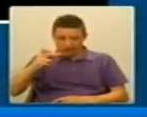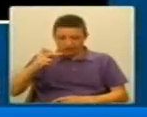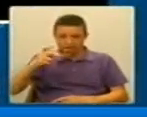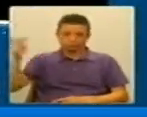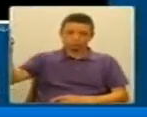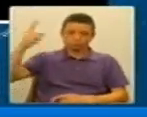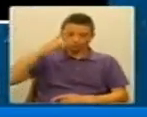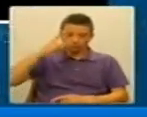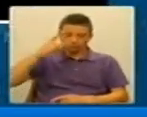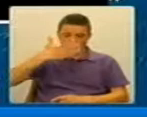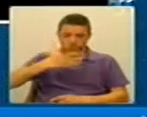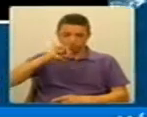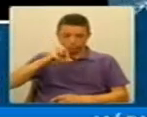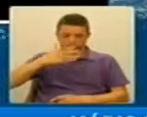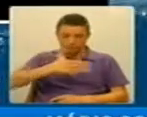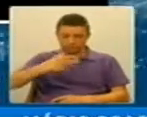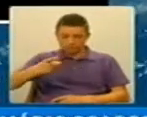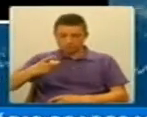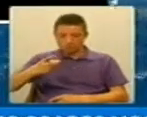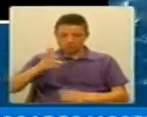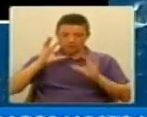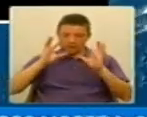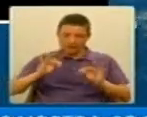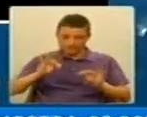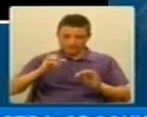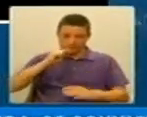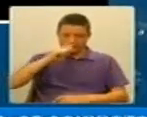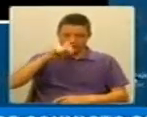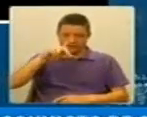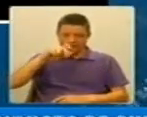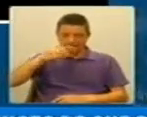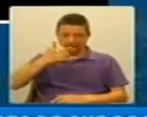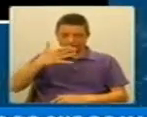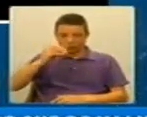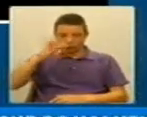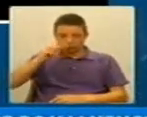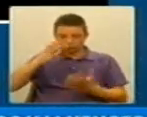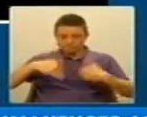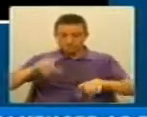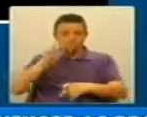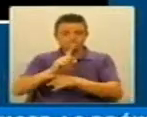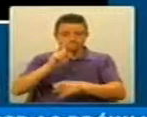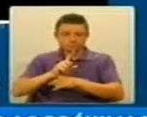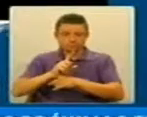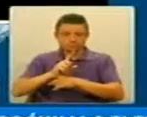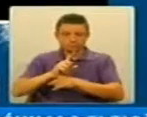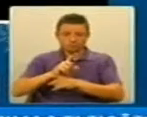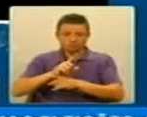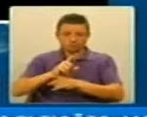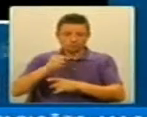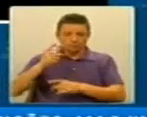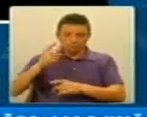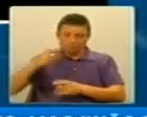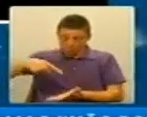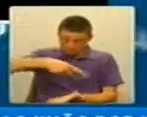cerca de 18 a 19 anos galácticos. Ora, e ele não está constantemente no mesmo plano. Imagina como se fosse o fundo de um